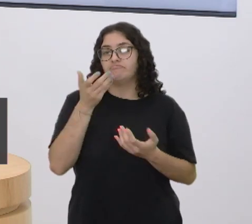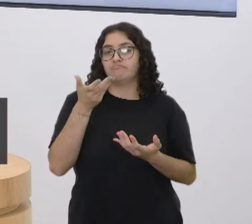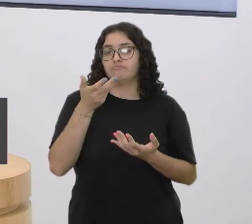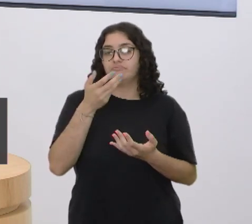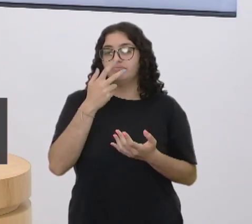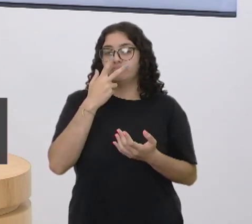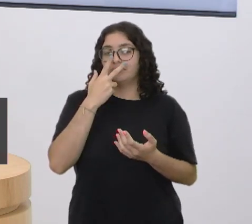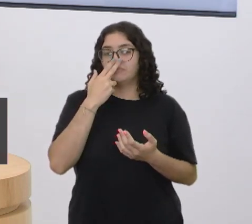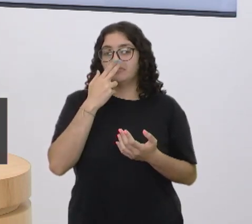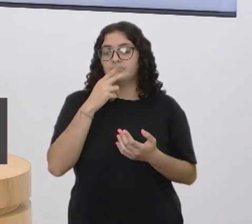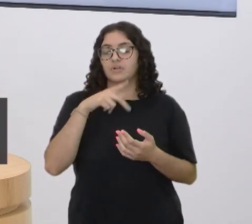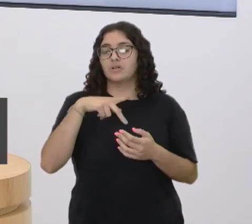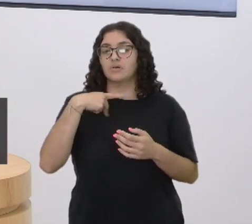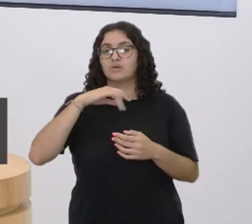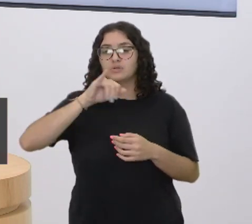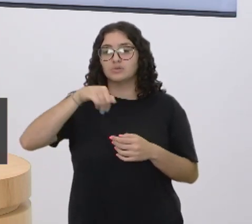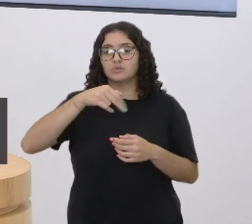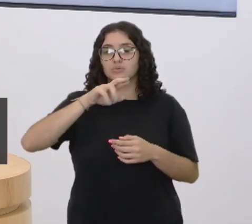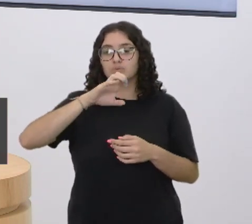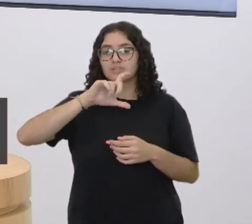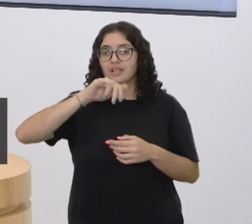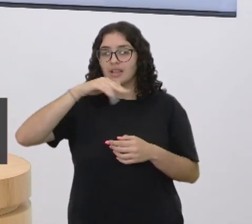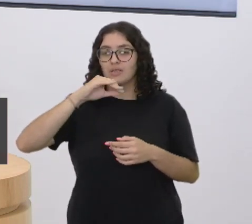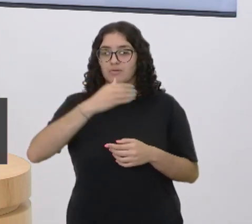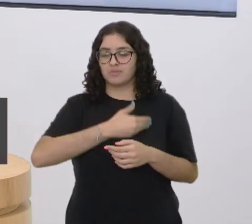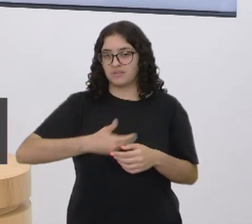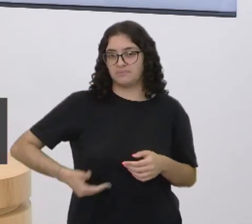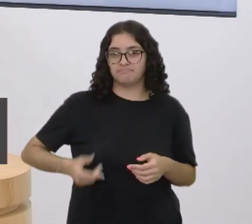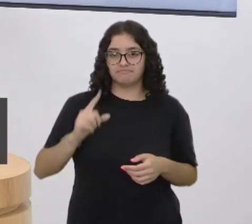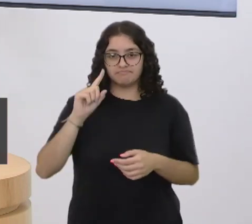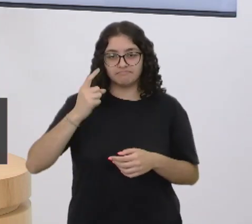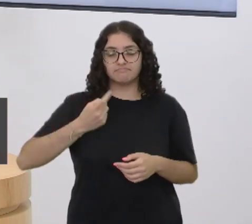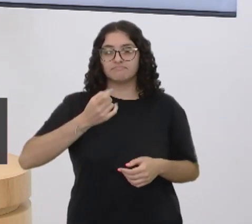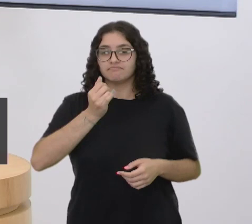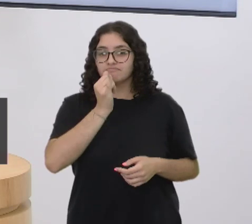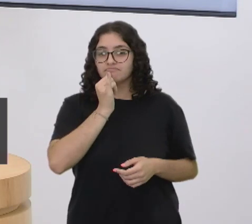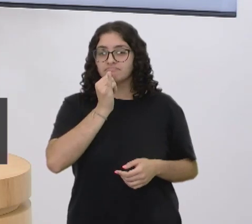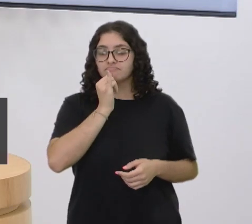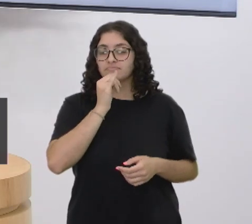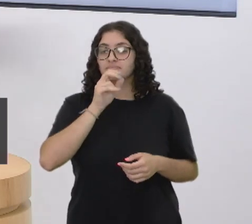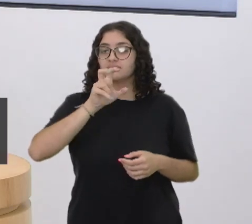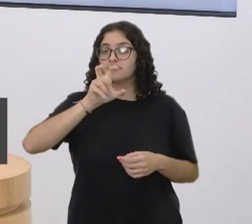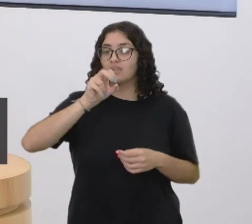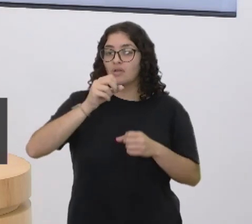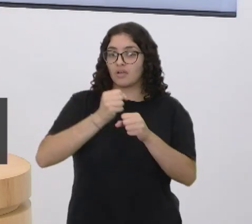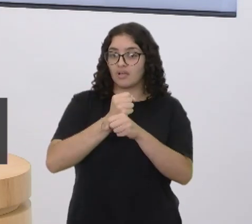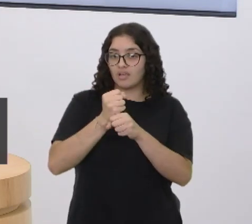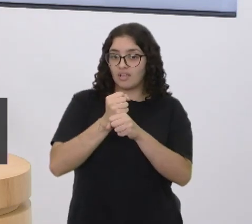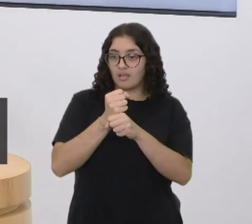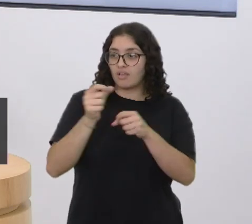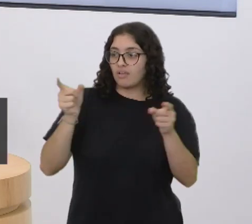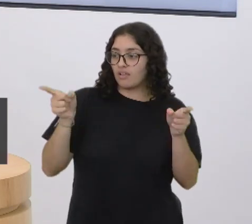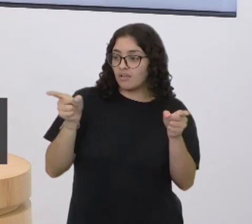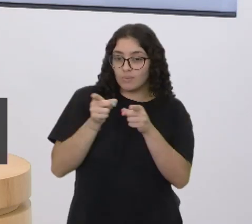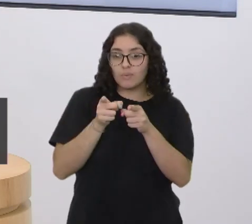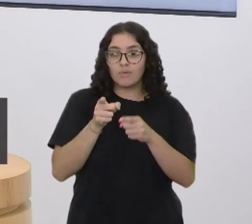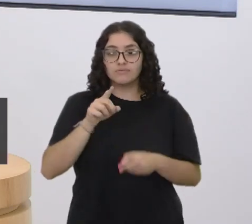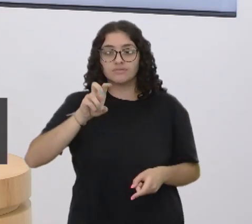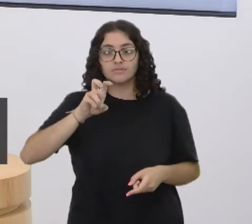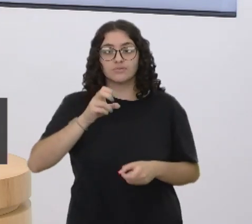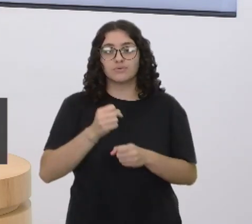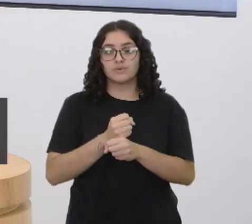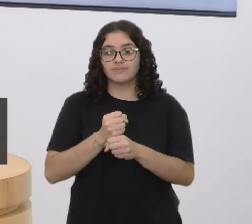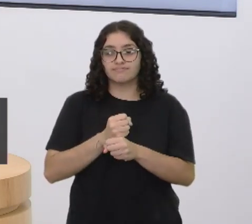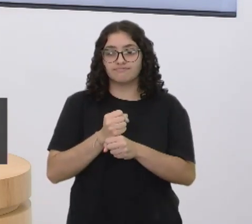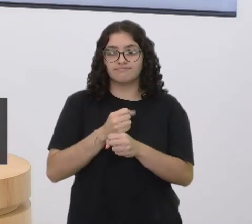um Juscelino Kubitschek às avessas, a gente está tentando pegar, sei lá, 50 anos e de reduzir para 5.